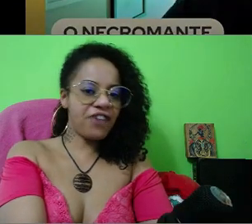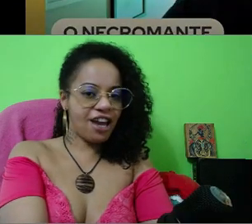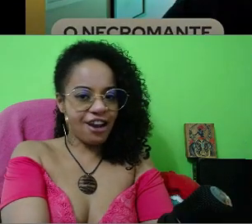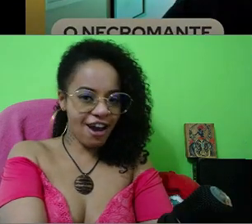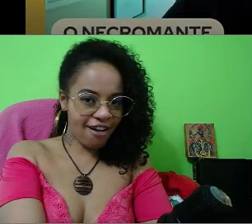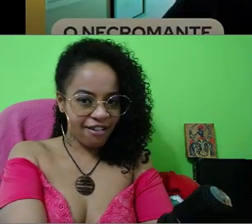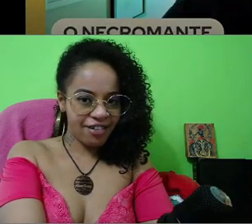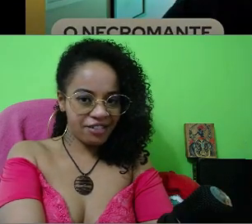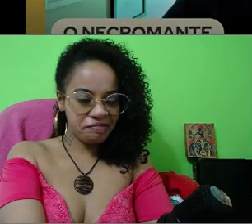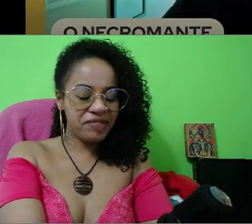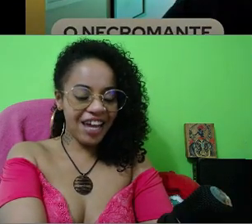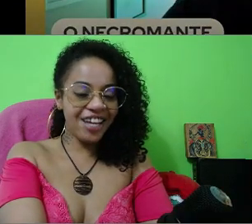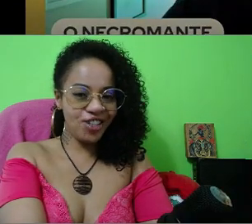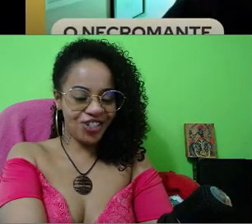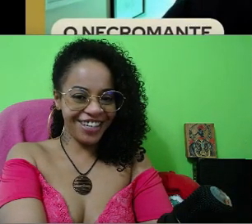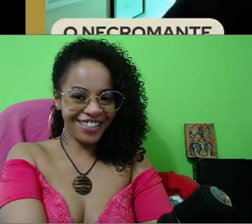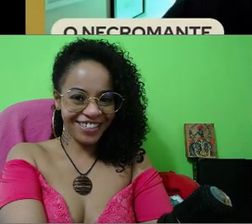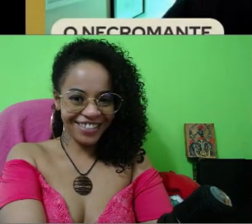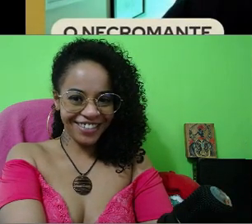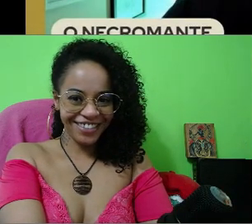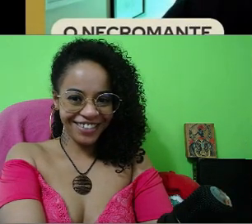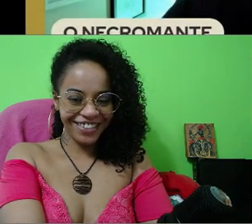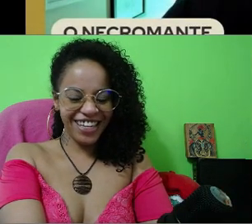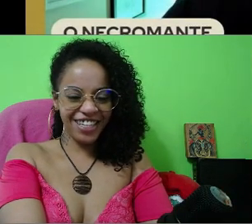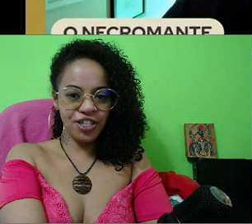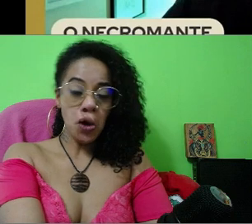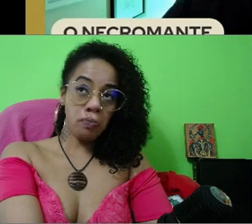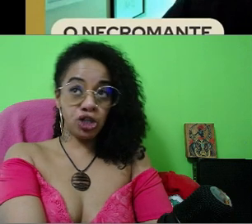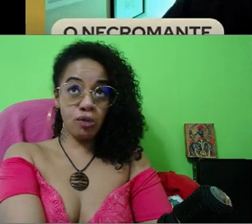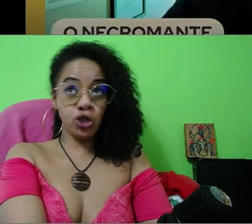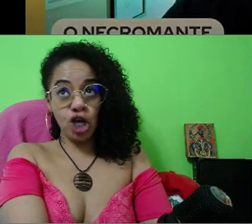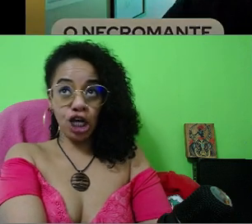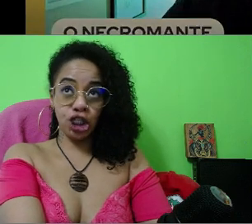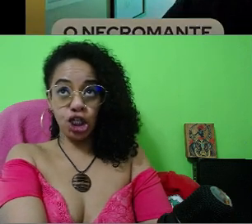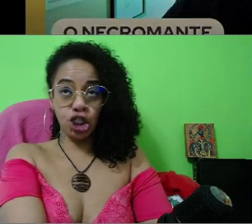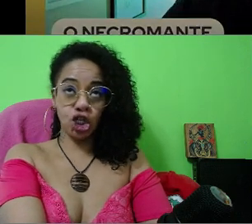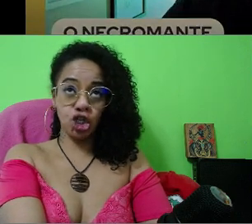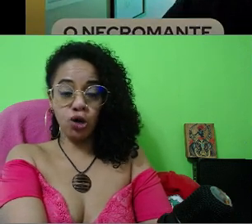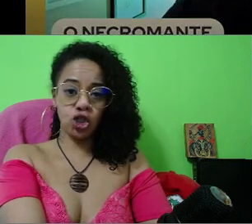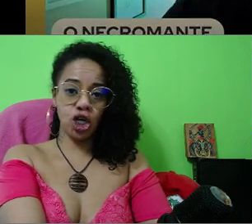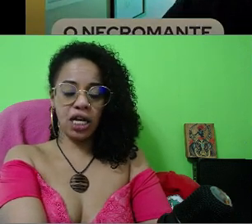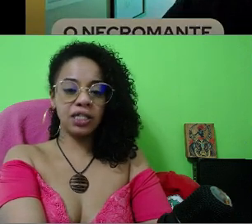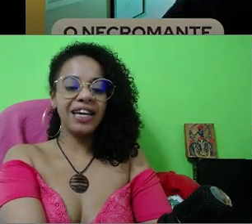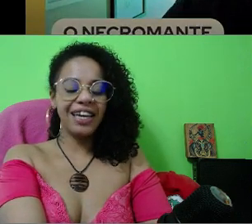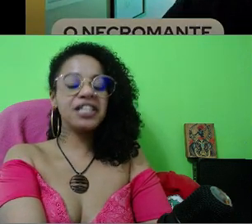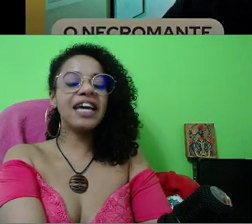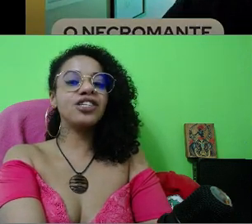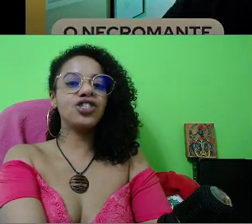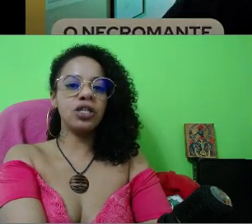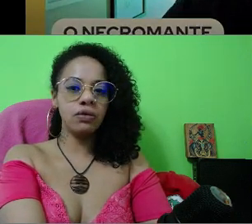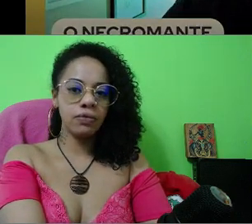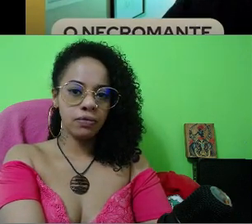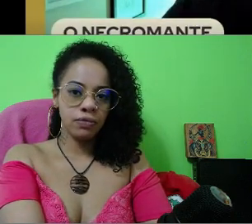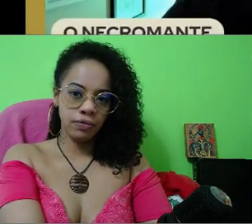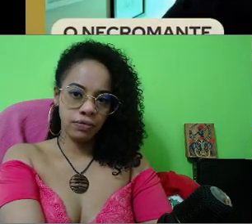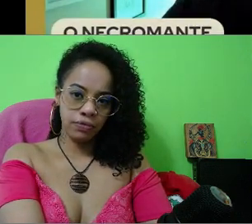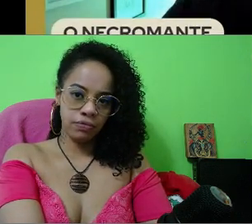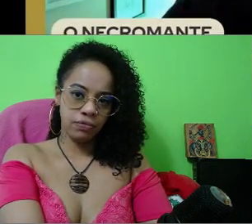minha filha entendi me chamou de racista de bolsonarista